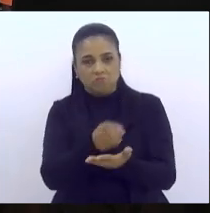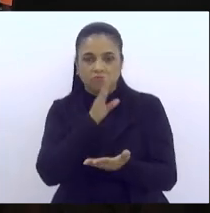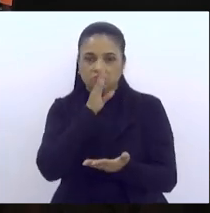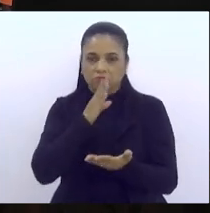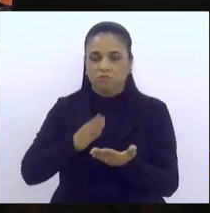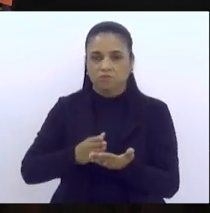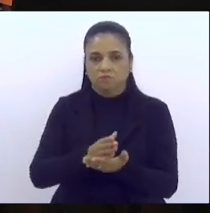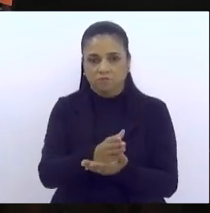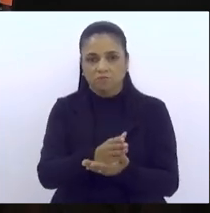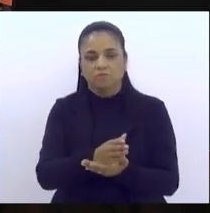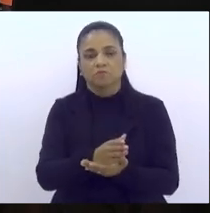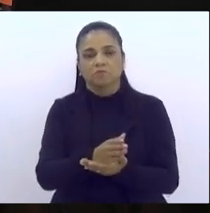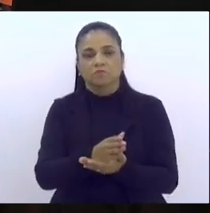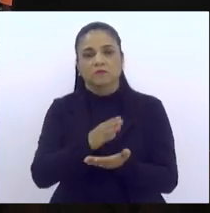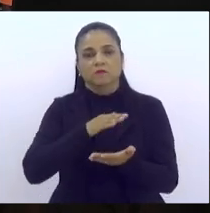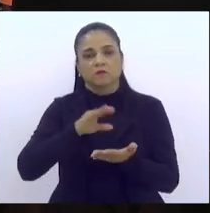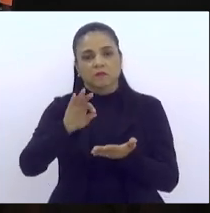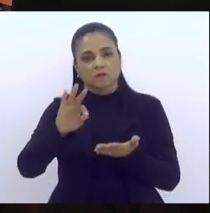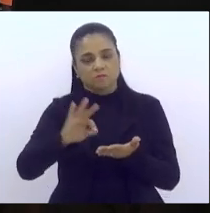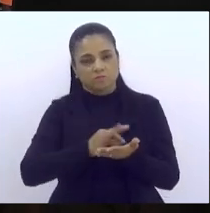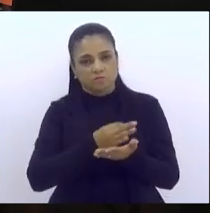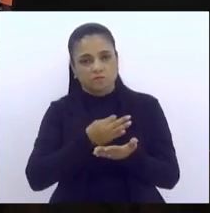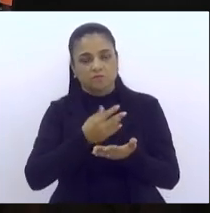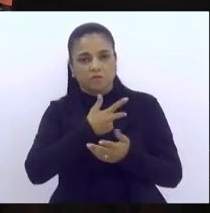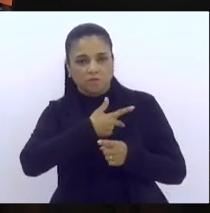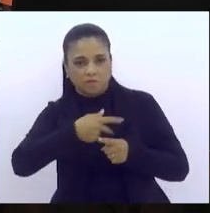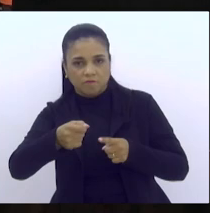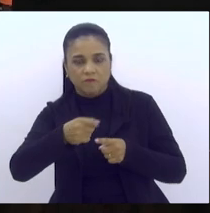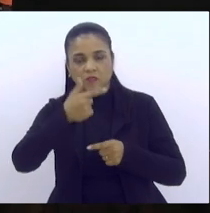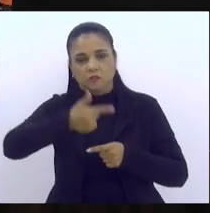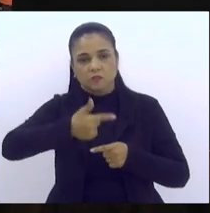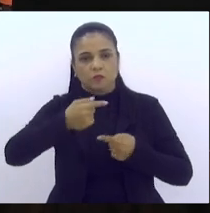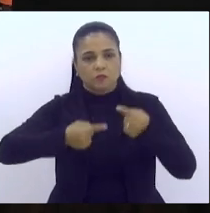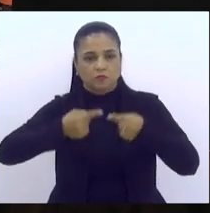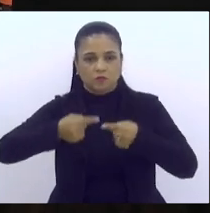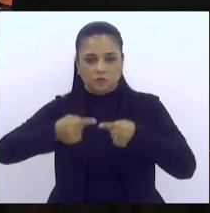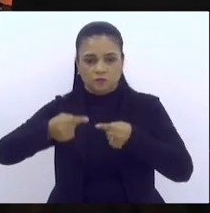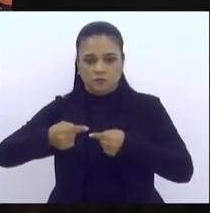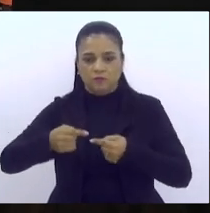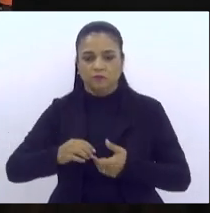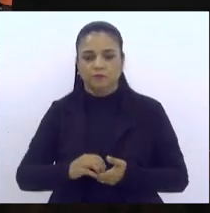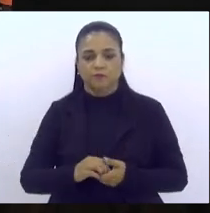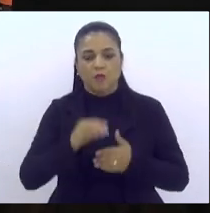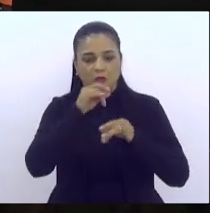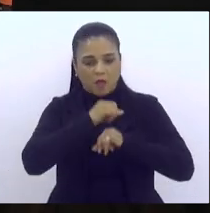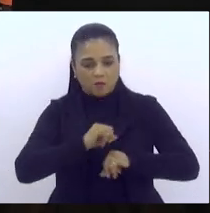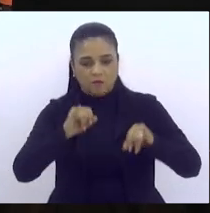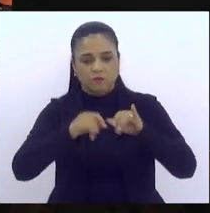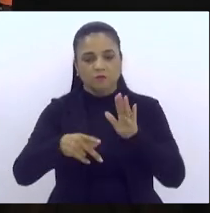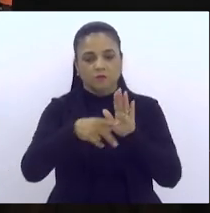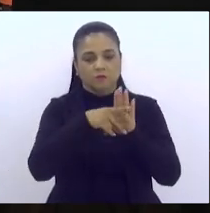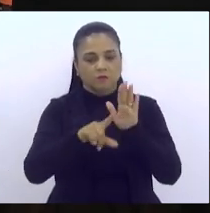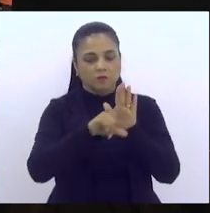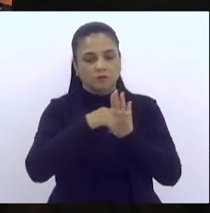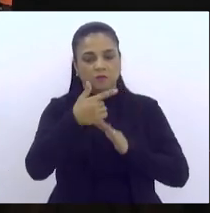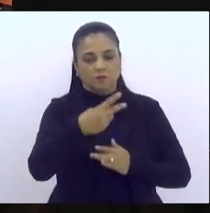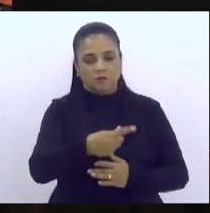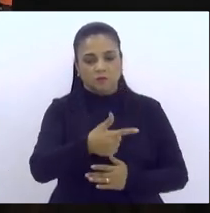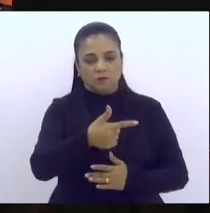estão. Aprovado. Vai a redação do vencido para a segunda discussão. Anuncio o projeto de lei